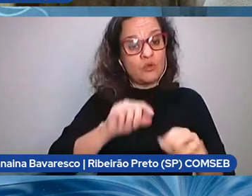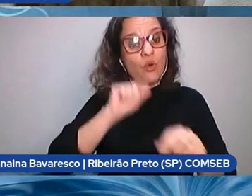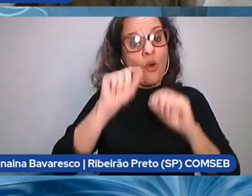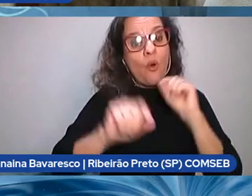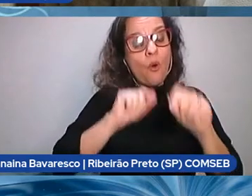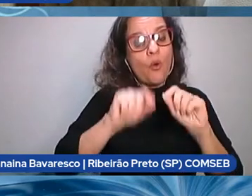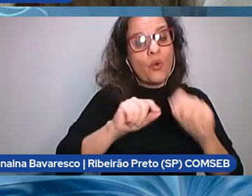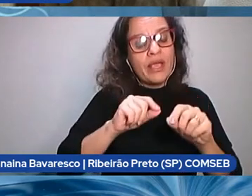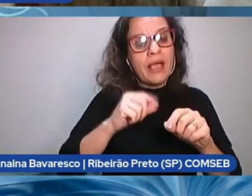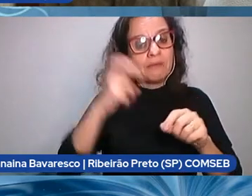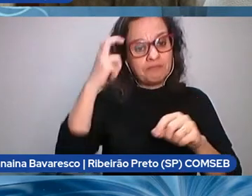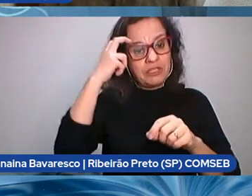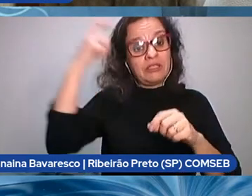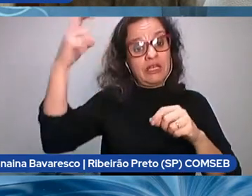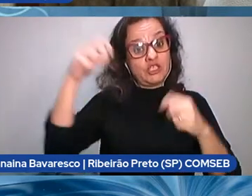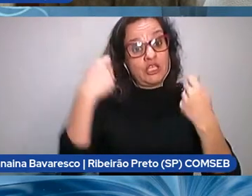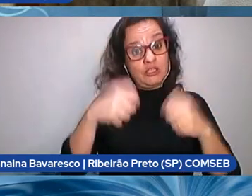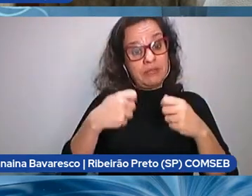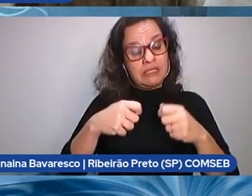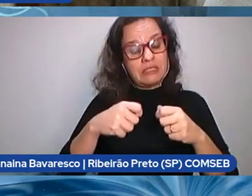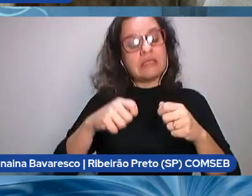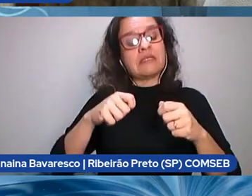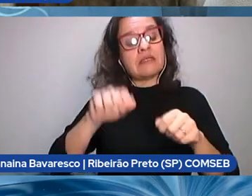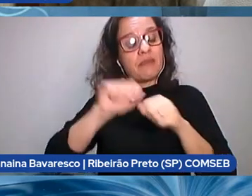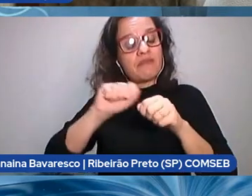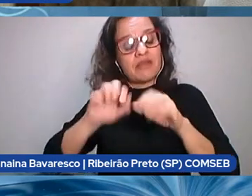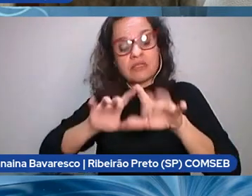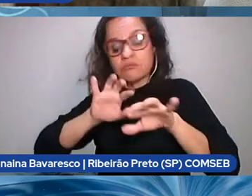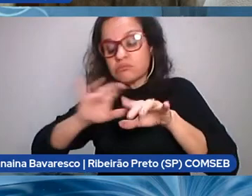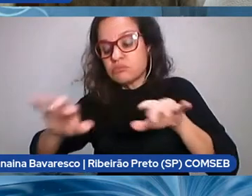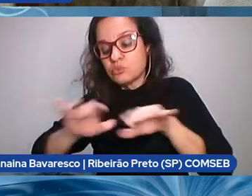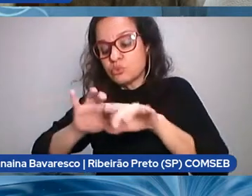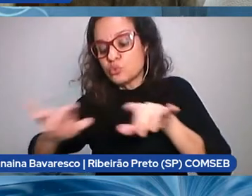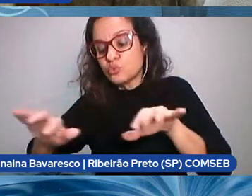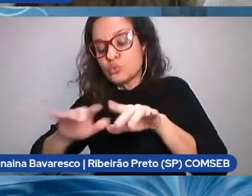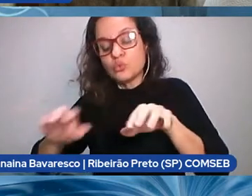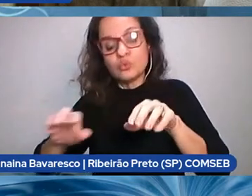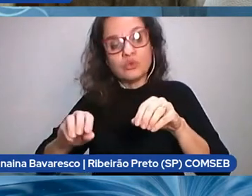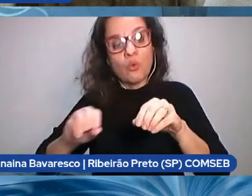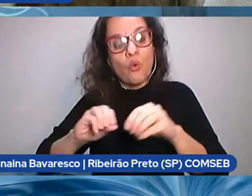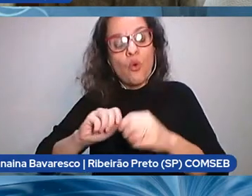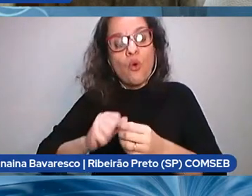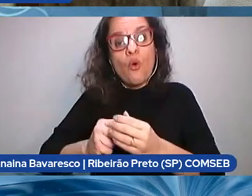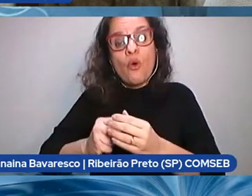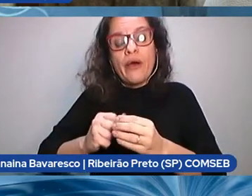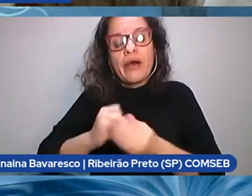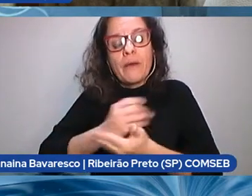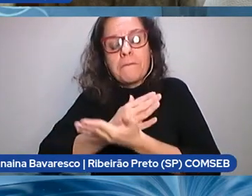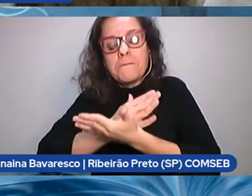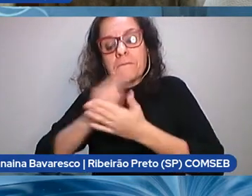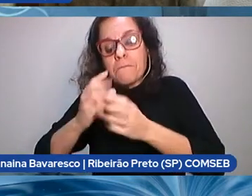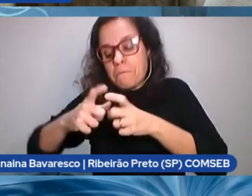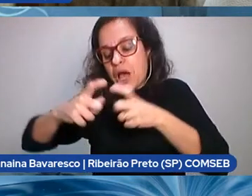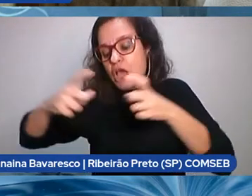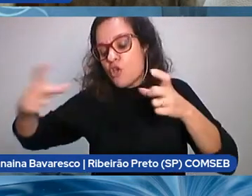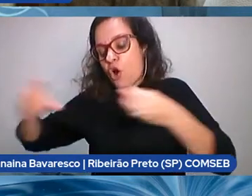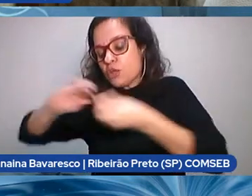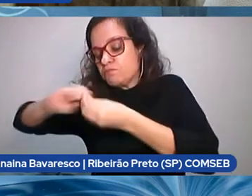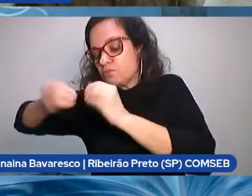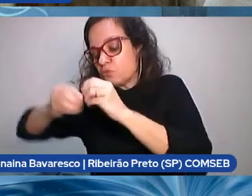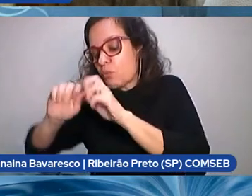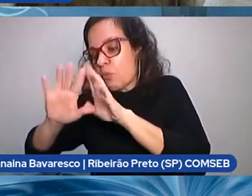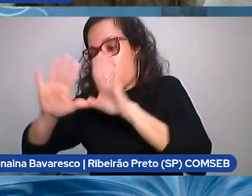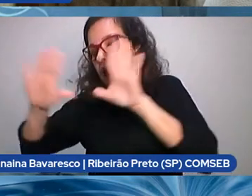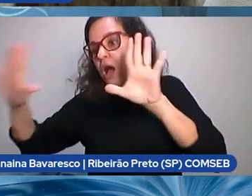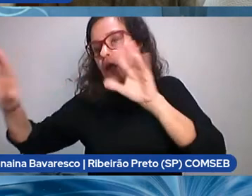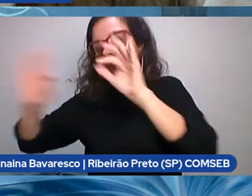tornar possível extrair música daquilo. Então, ou seja, quanto mais uma matéria precisa ser mais elaborada, mais um espírito inteligente precisa habitar